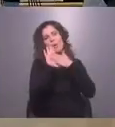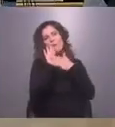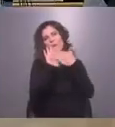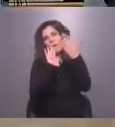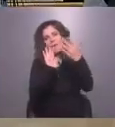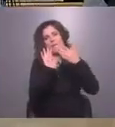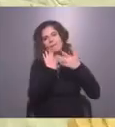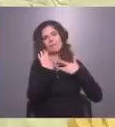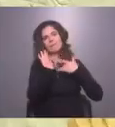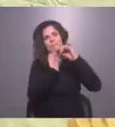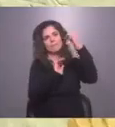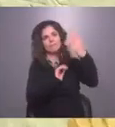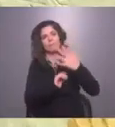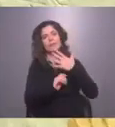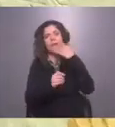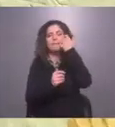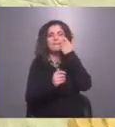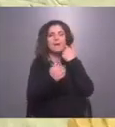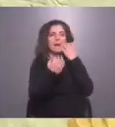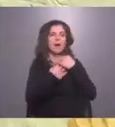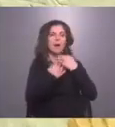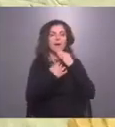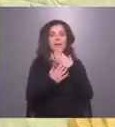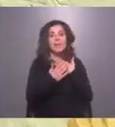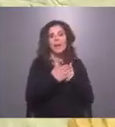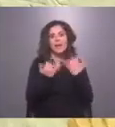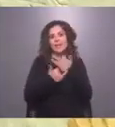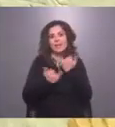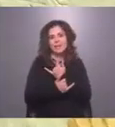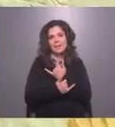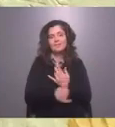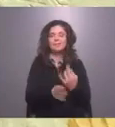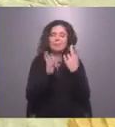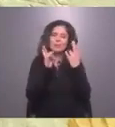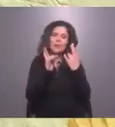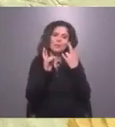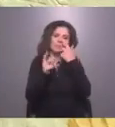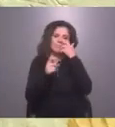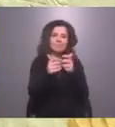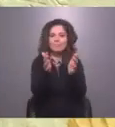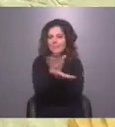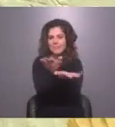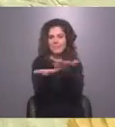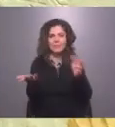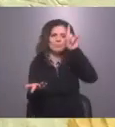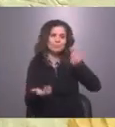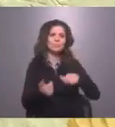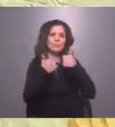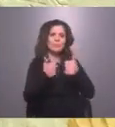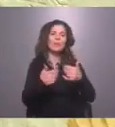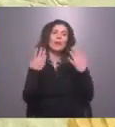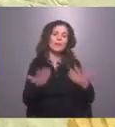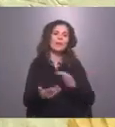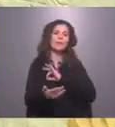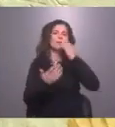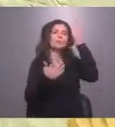deixemo-nos confortar por este Senhor que é a causa da nossa alegria. Desejo-vos a todos um santo dia e invoco sobre vós a